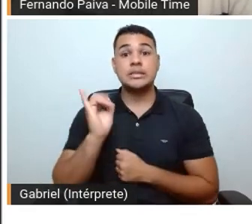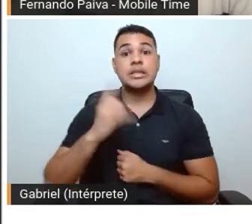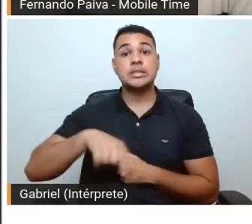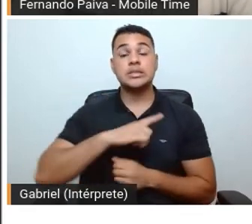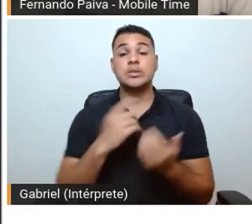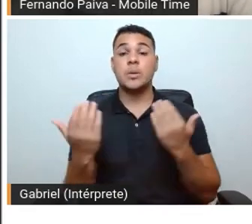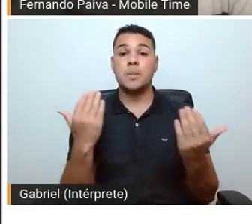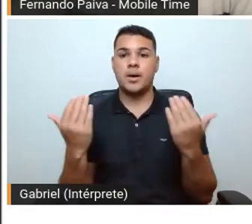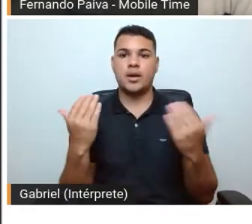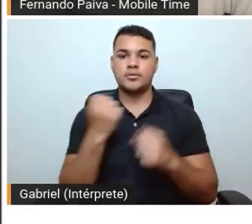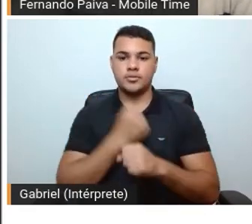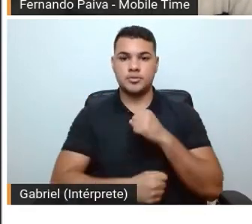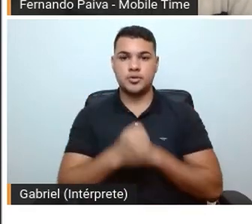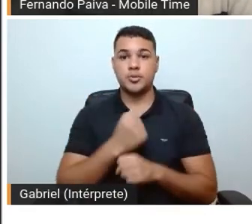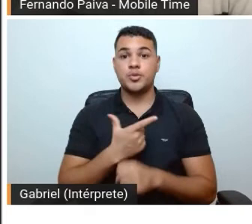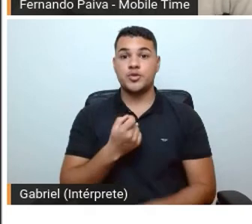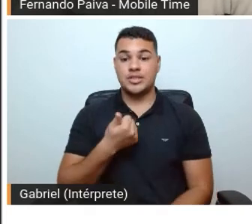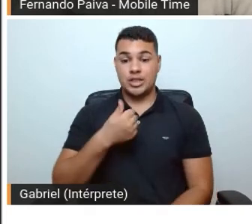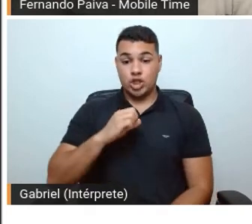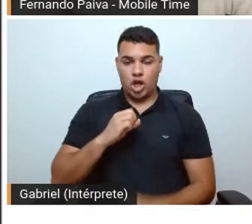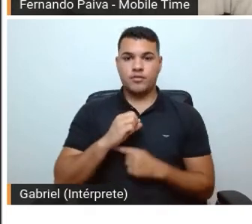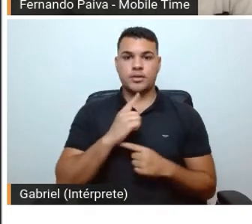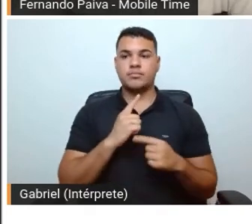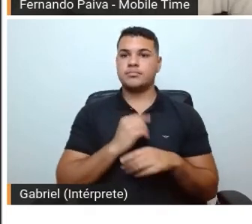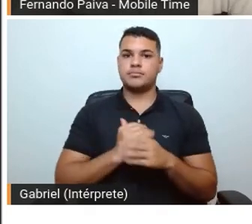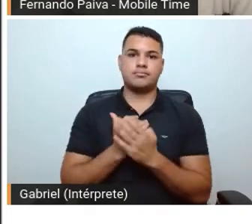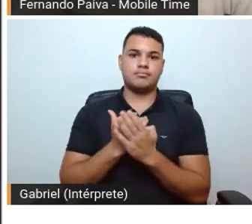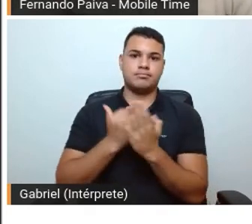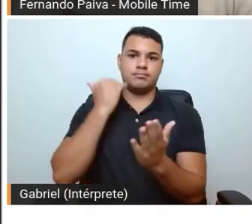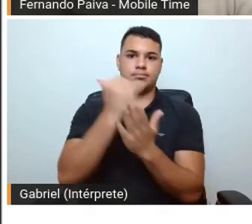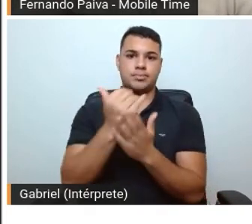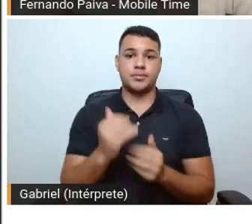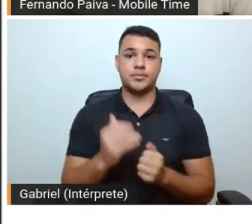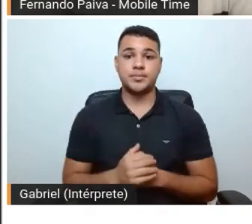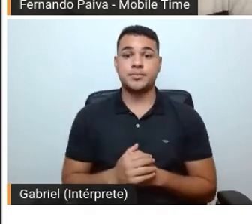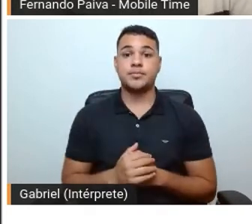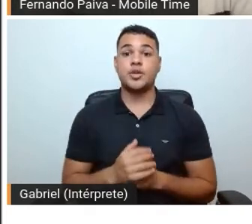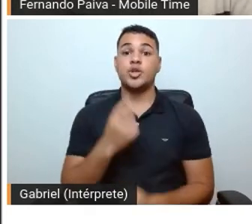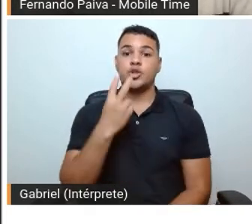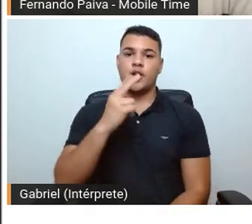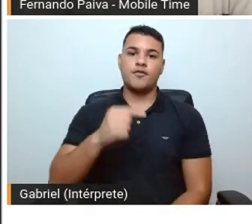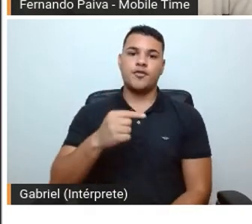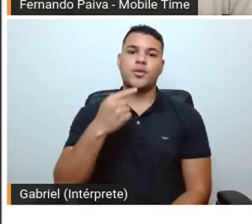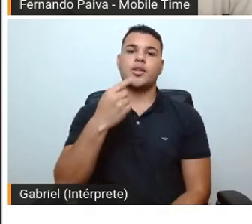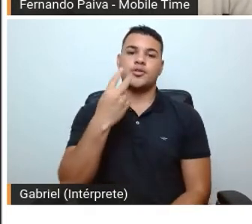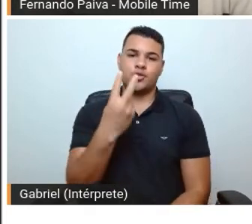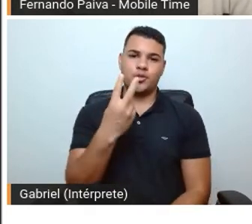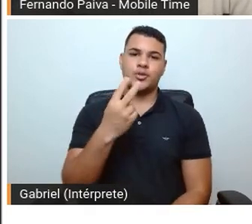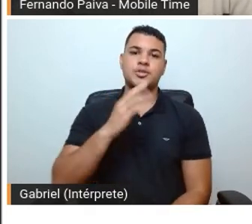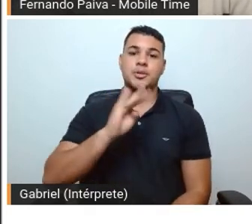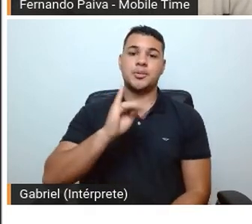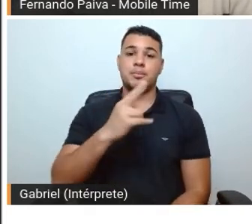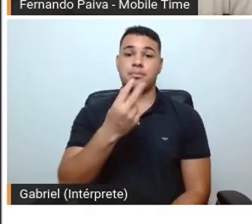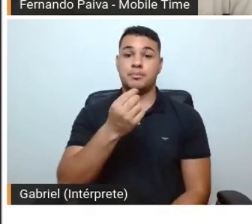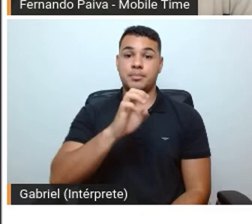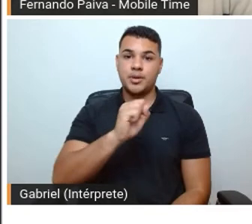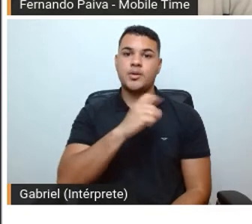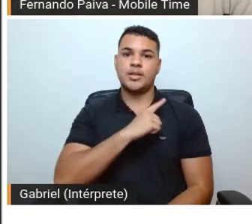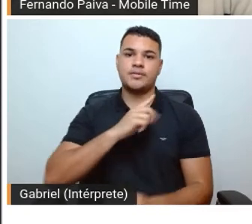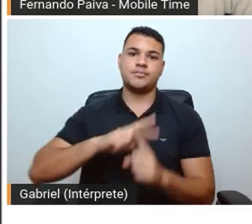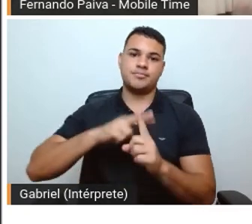de 27 por cento da Paz os dois jogadores para 2008 por cento quando vai jogar oito bilhões de mensagens por mês a